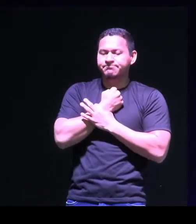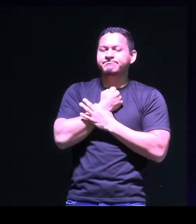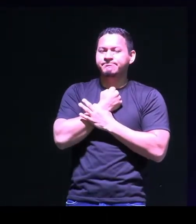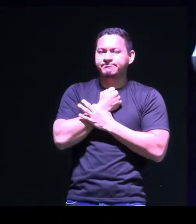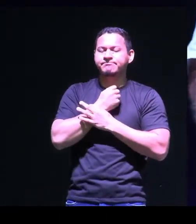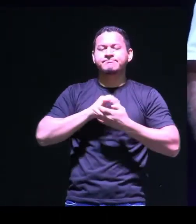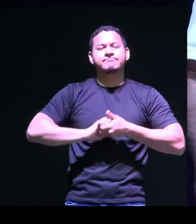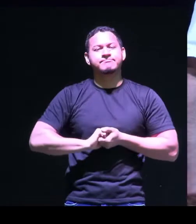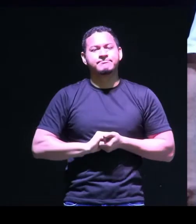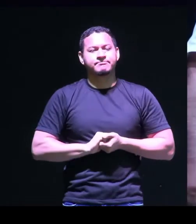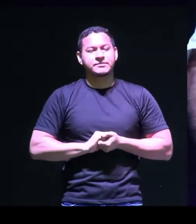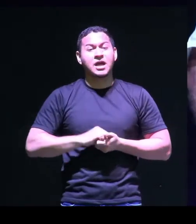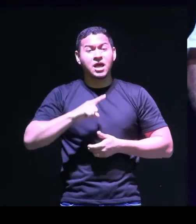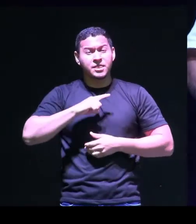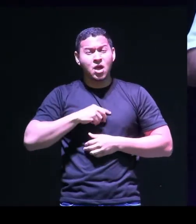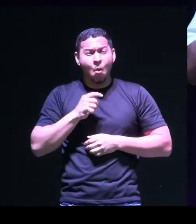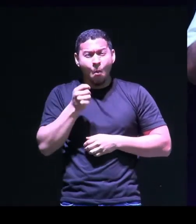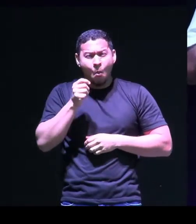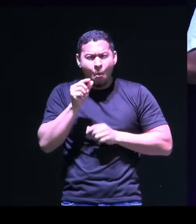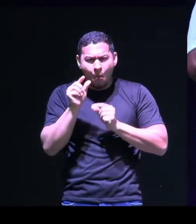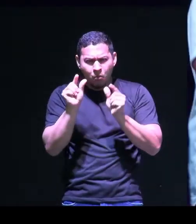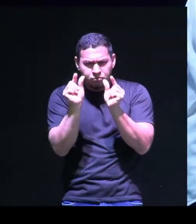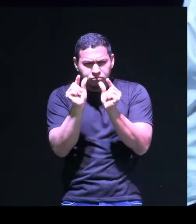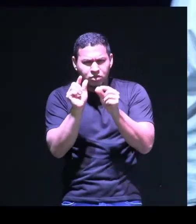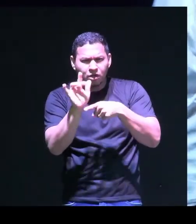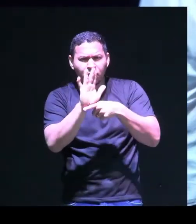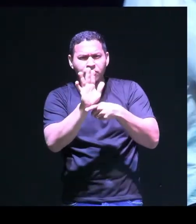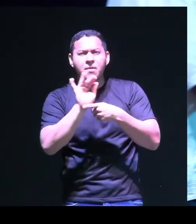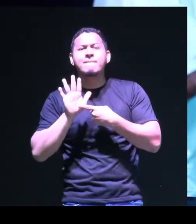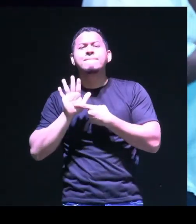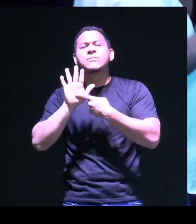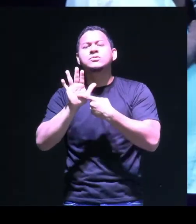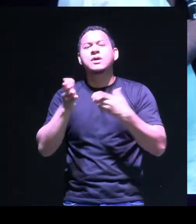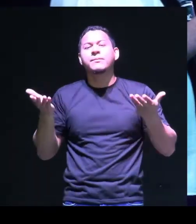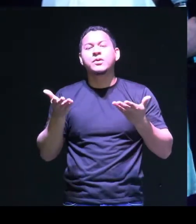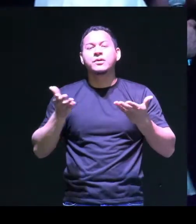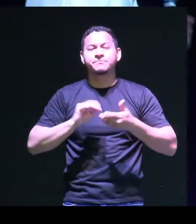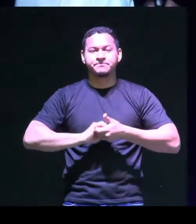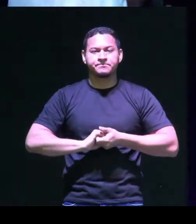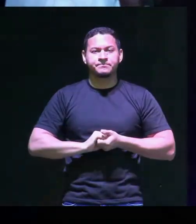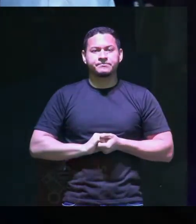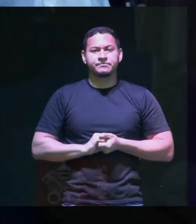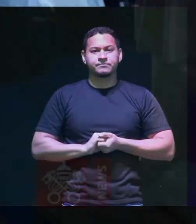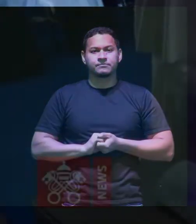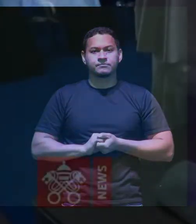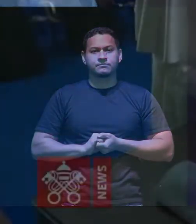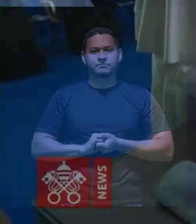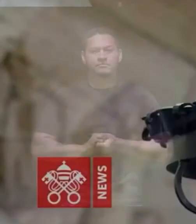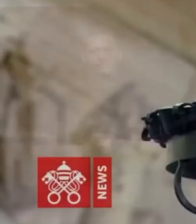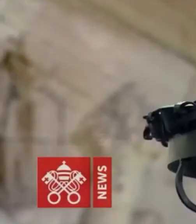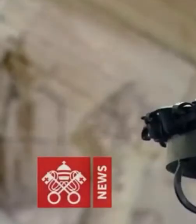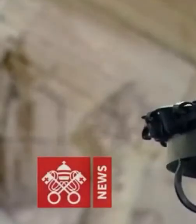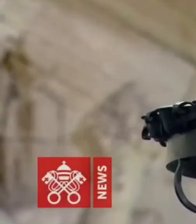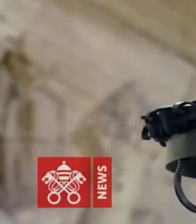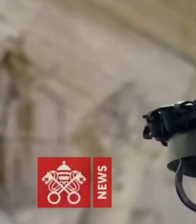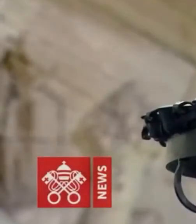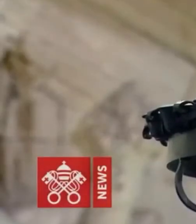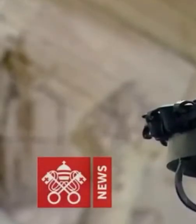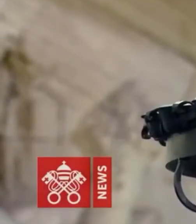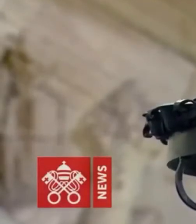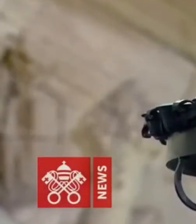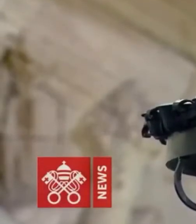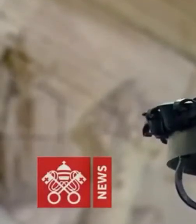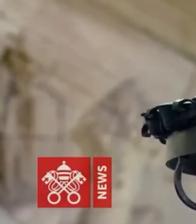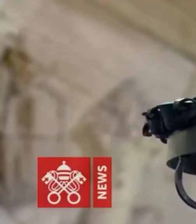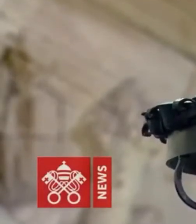destruição. Tem um pequeno vídeo aí desses acordos de paz. Só mostra aí rapidamente. Isso aqui aconteceu agora,